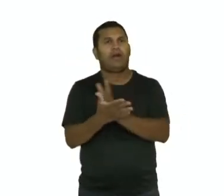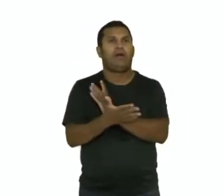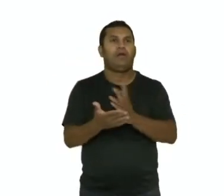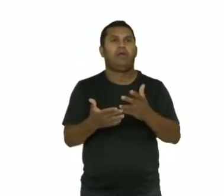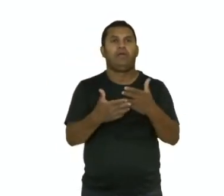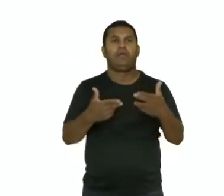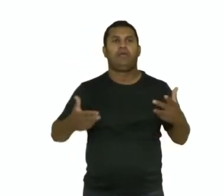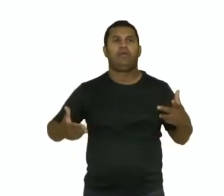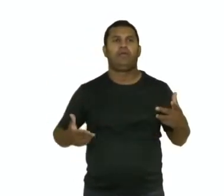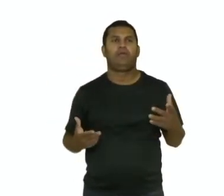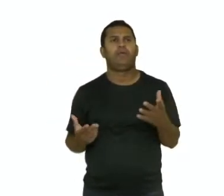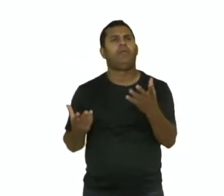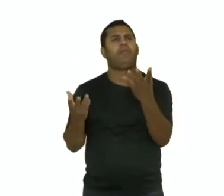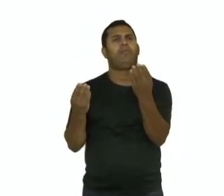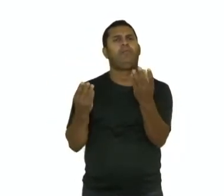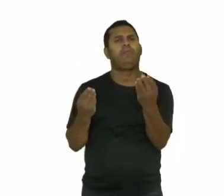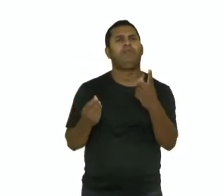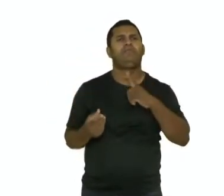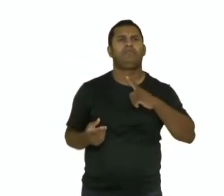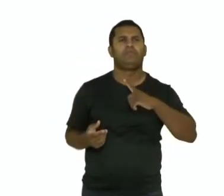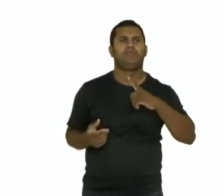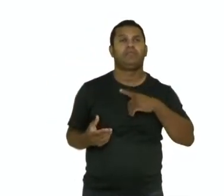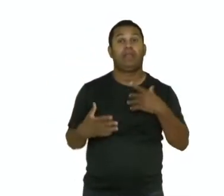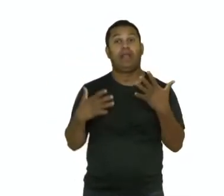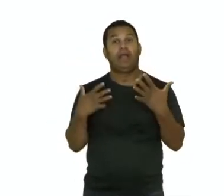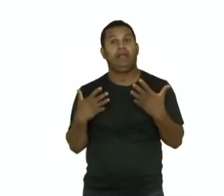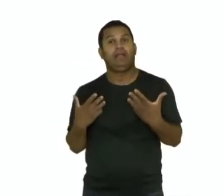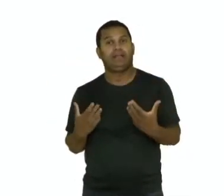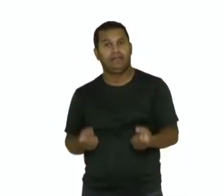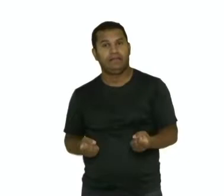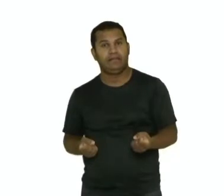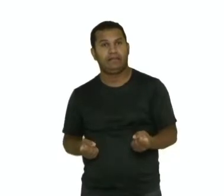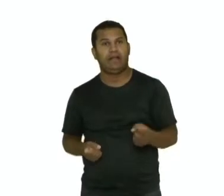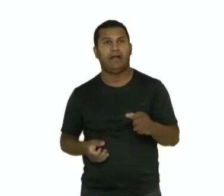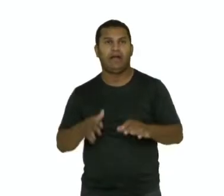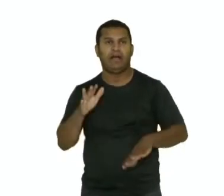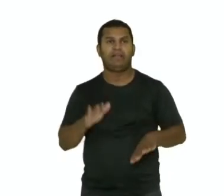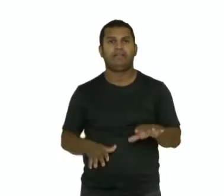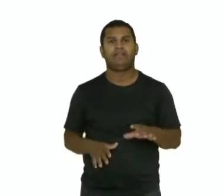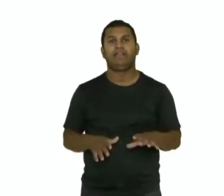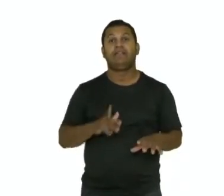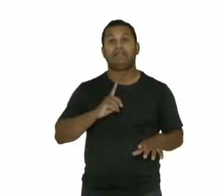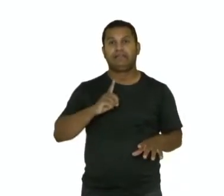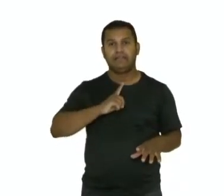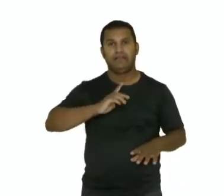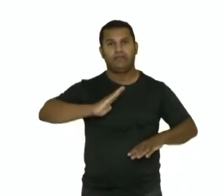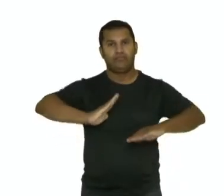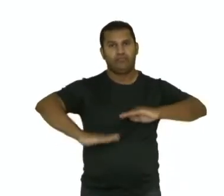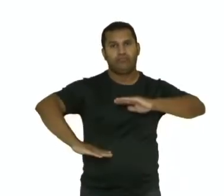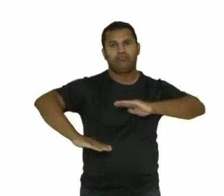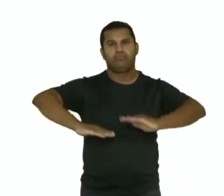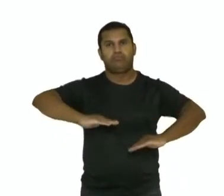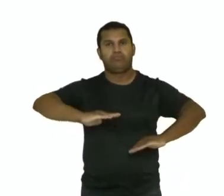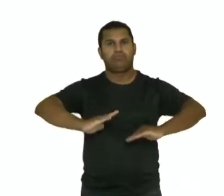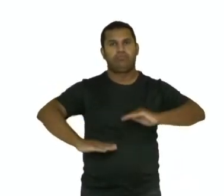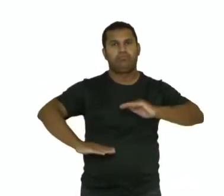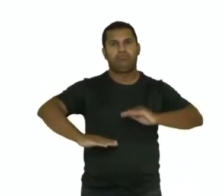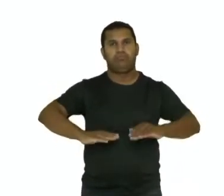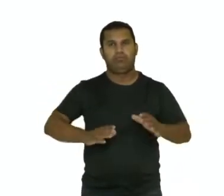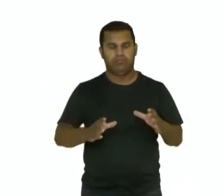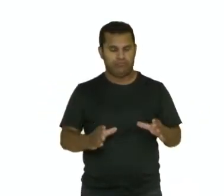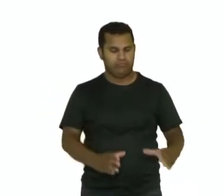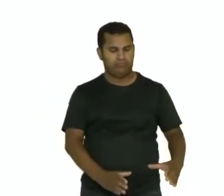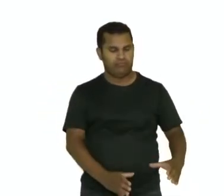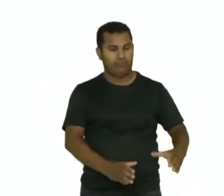muitos desses, por terem essa influência, vão ter o ritmo cadenciado pela batida do tambor e surge então